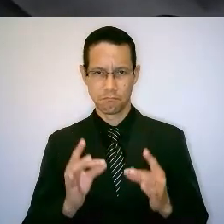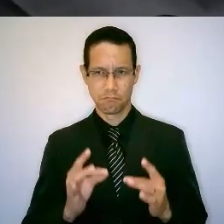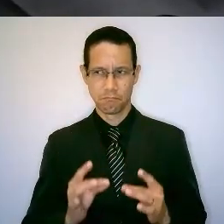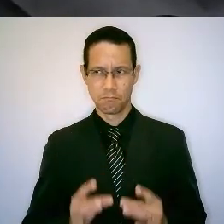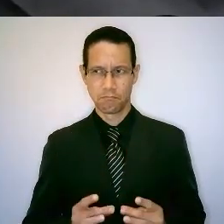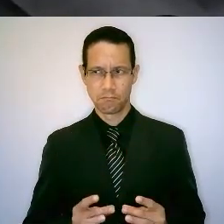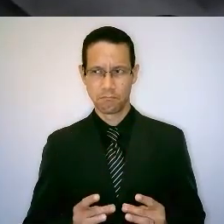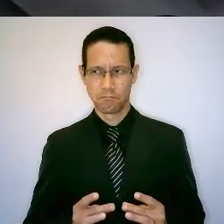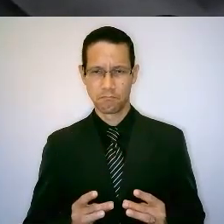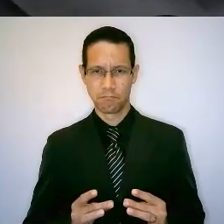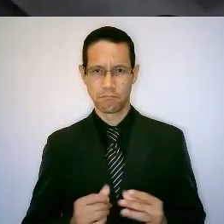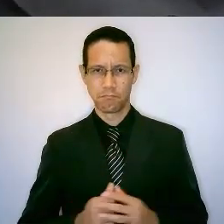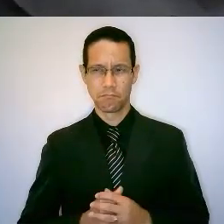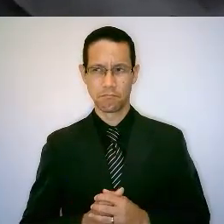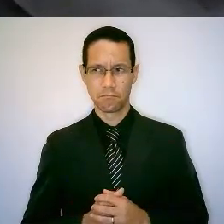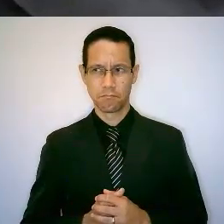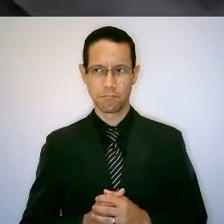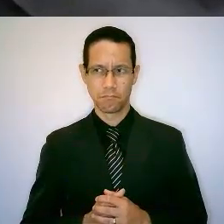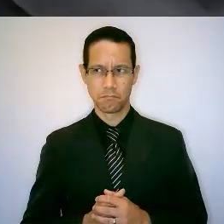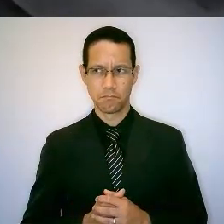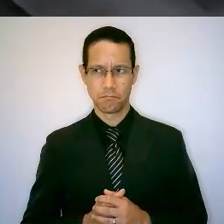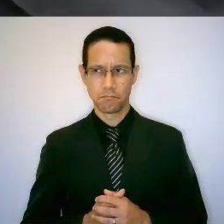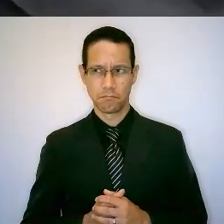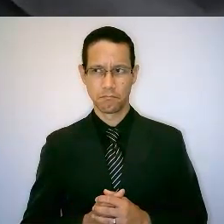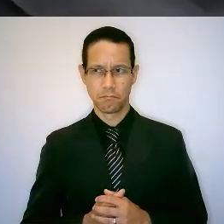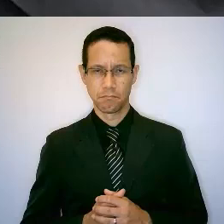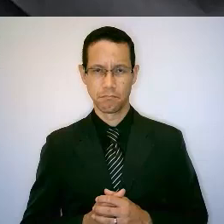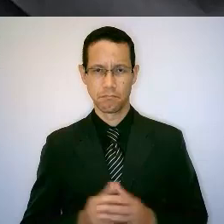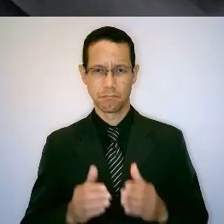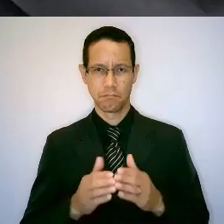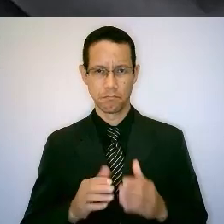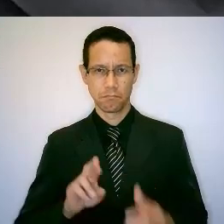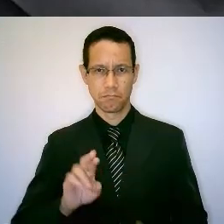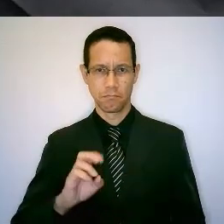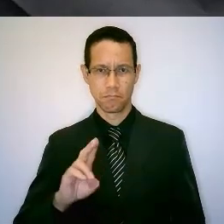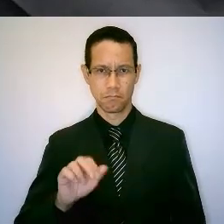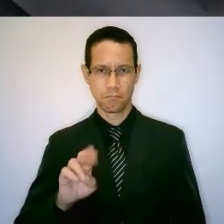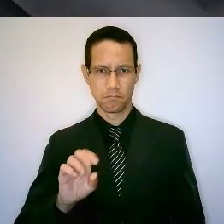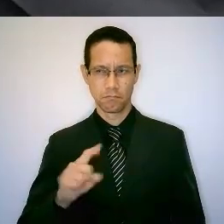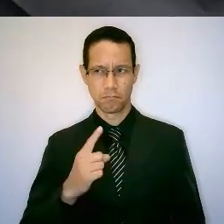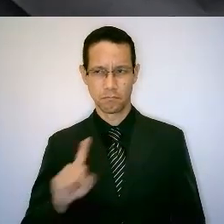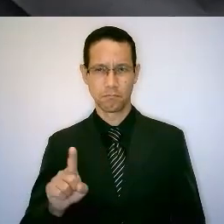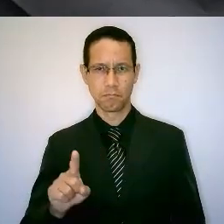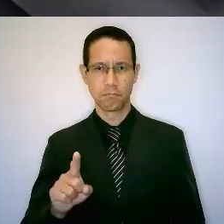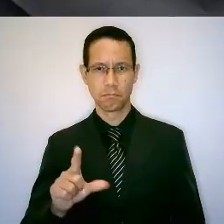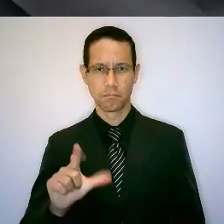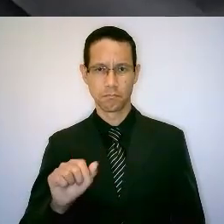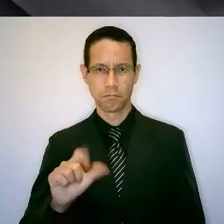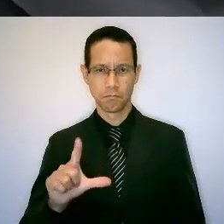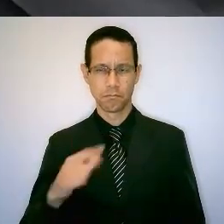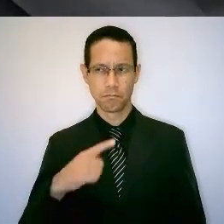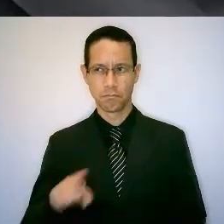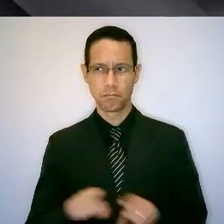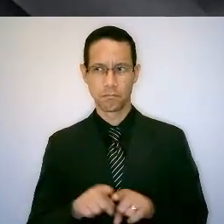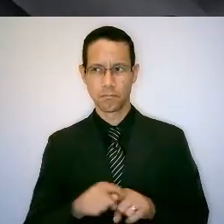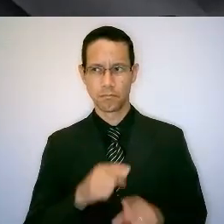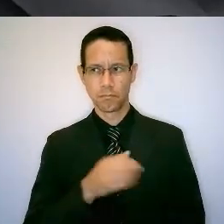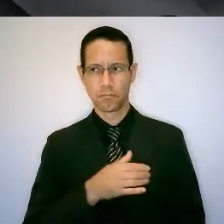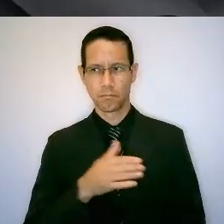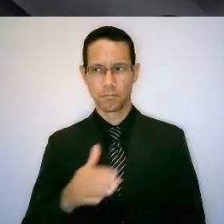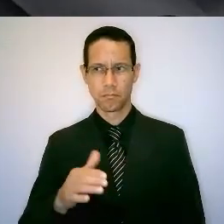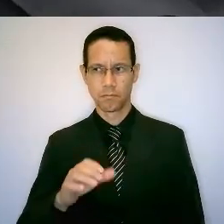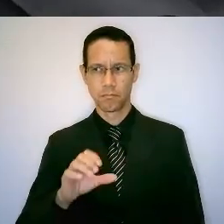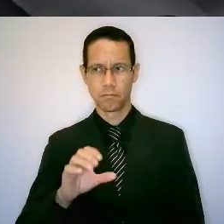Face da honestidade e também da preclusão consumativa que no caso concreto